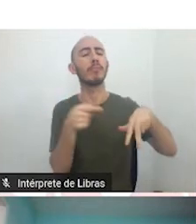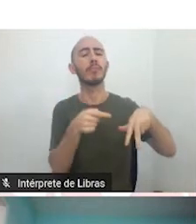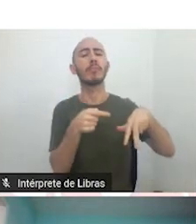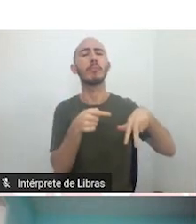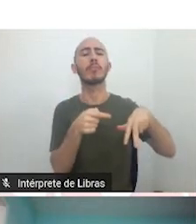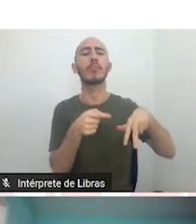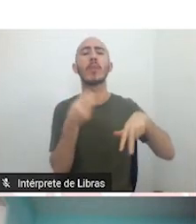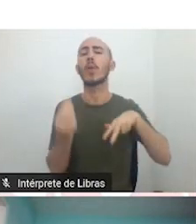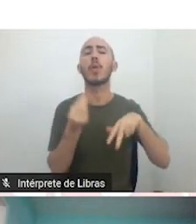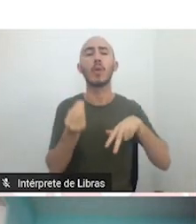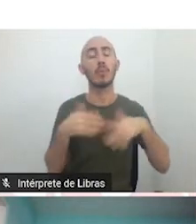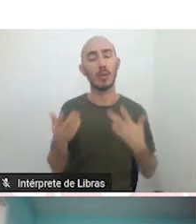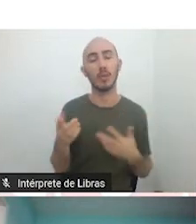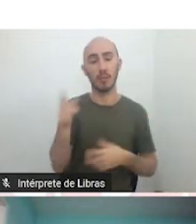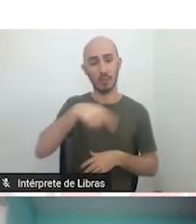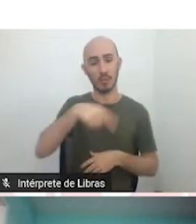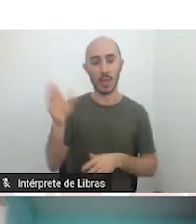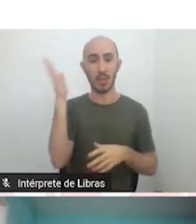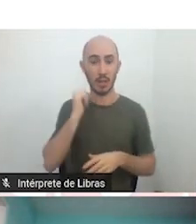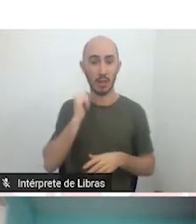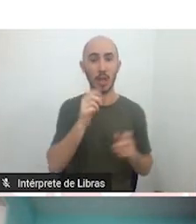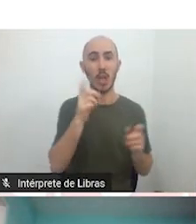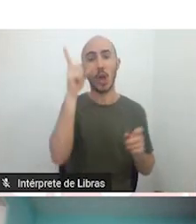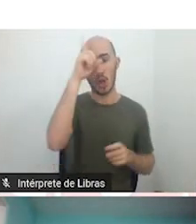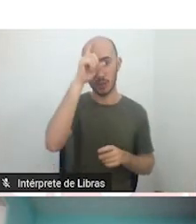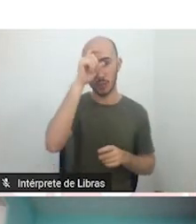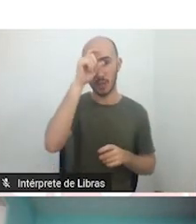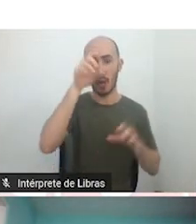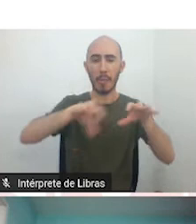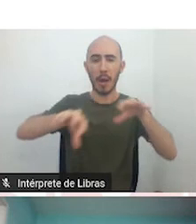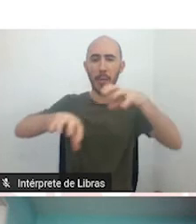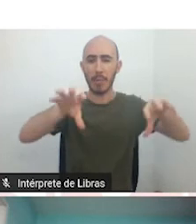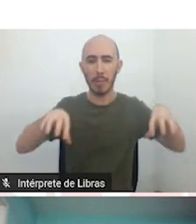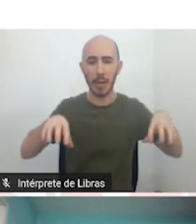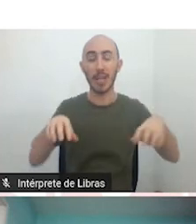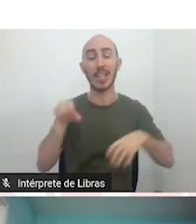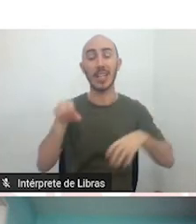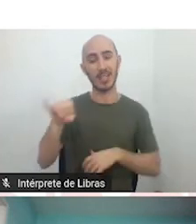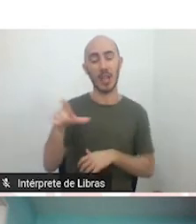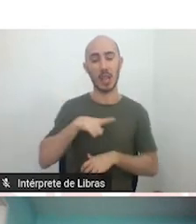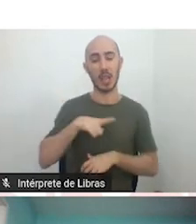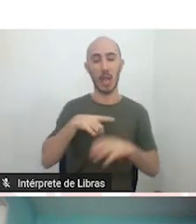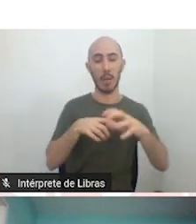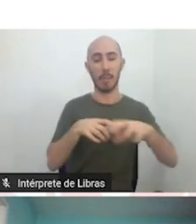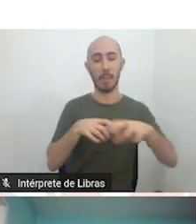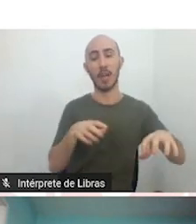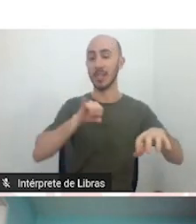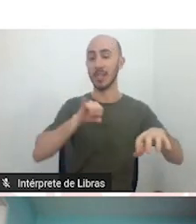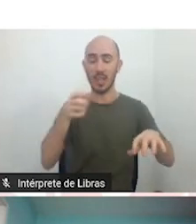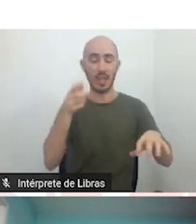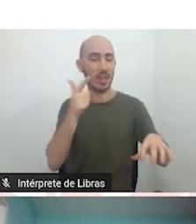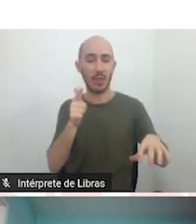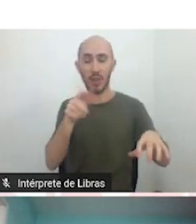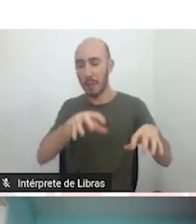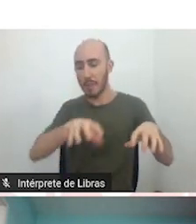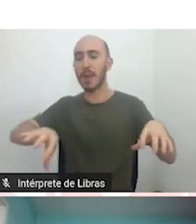foram divididos em setor de Covid e setor que não tem Covid. Então, para o enfermeiro da triagem já suspeitar esse paciente, será